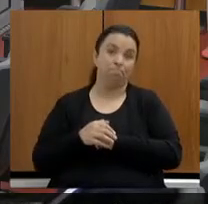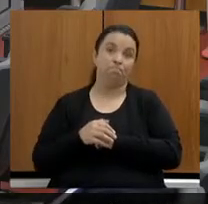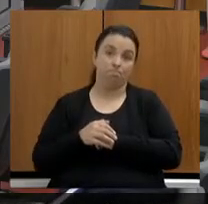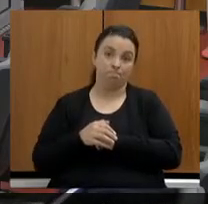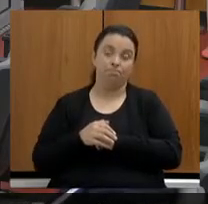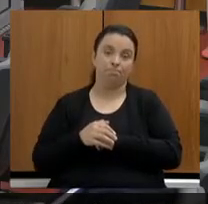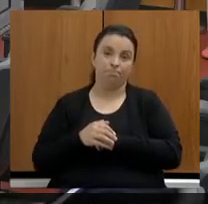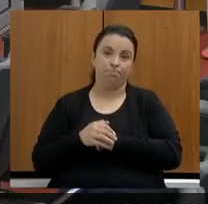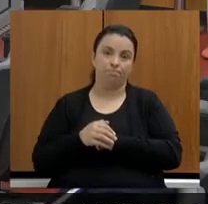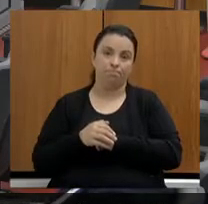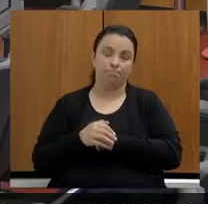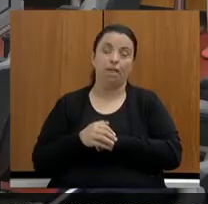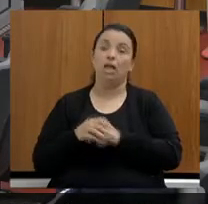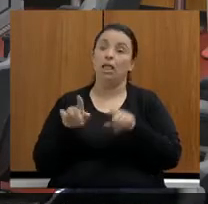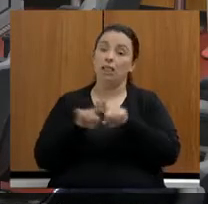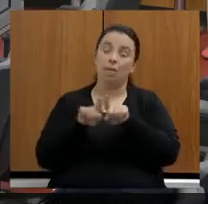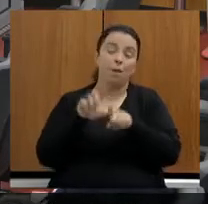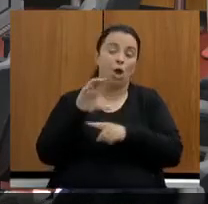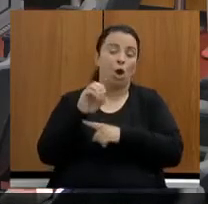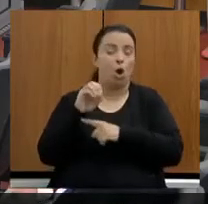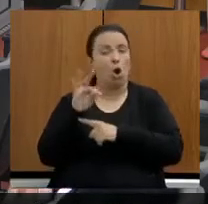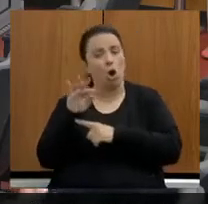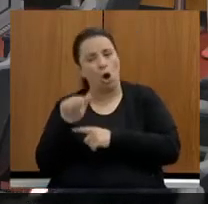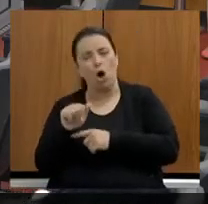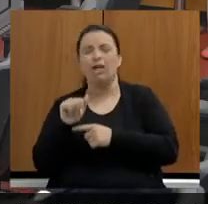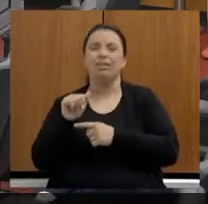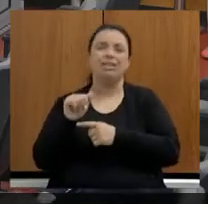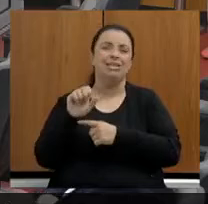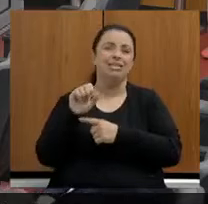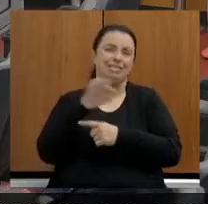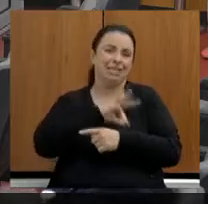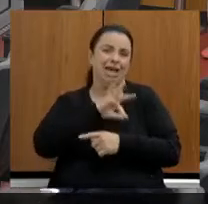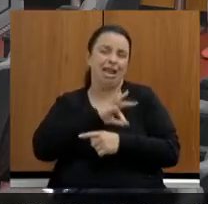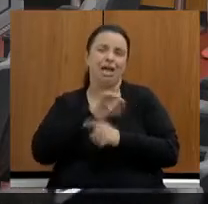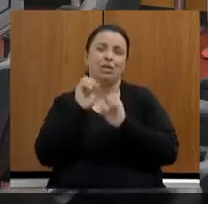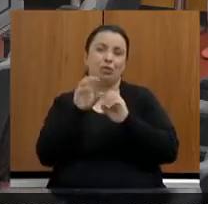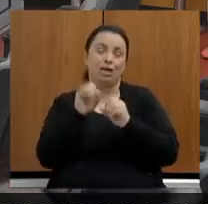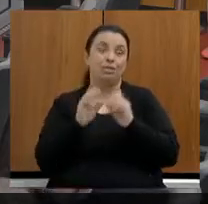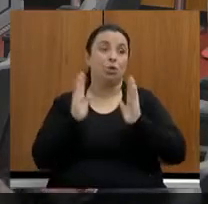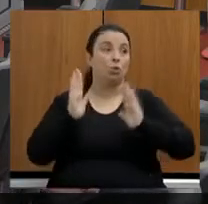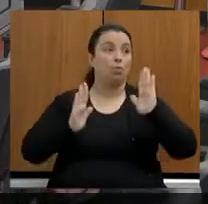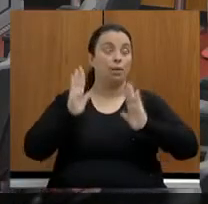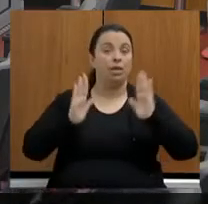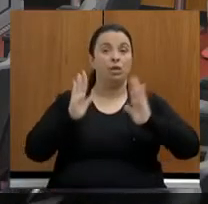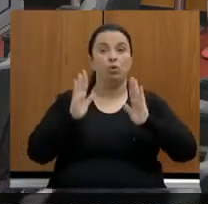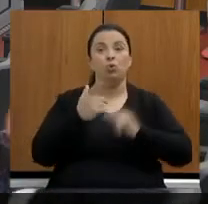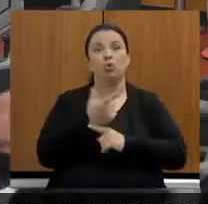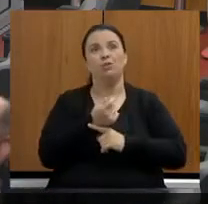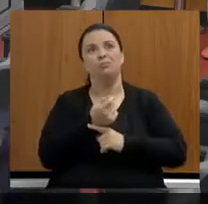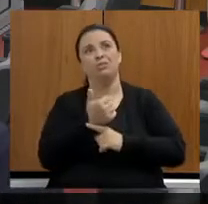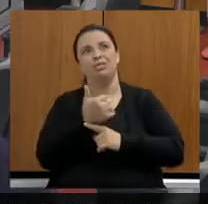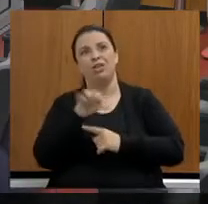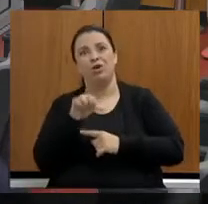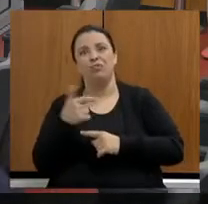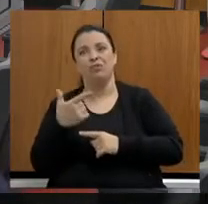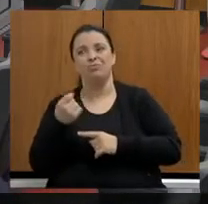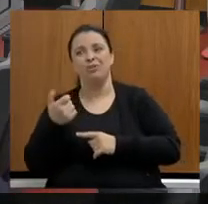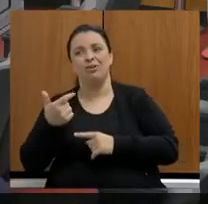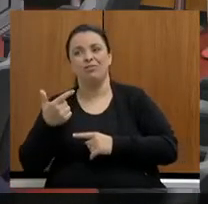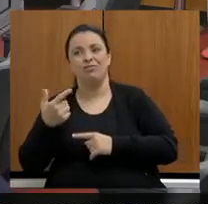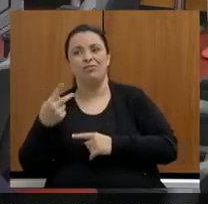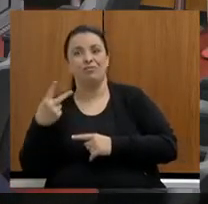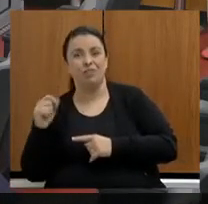90 centavos além da cota salário-educação no período de 19 e 2020 deixou de investir 305 milhões